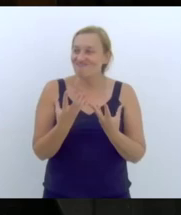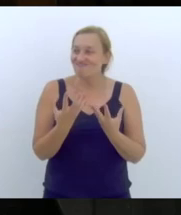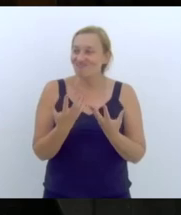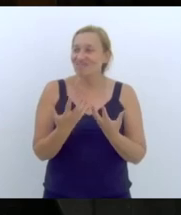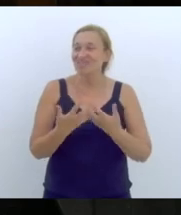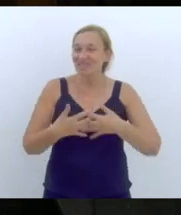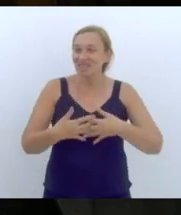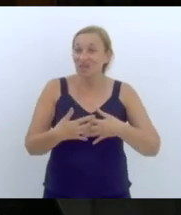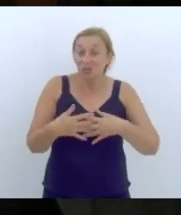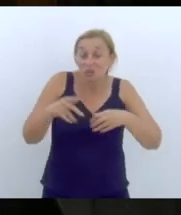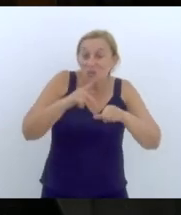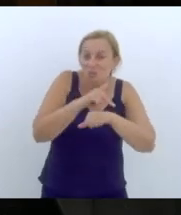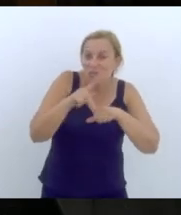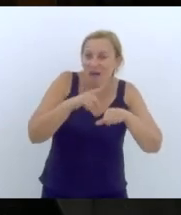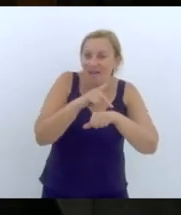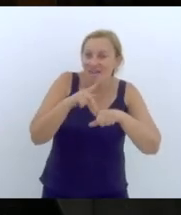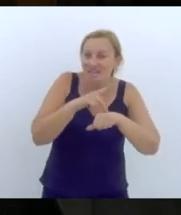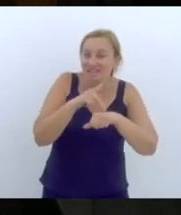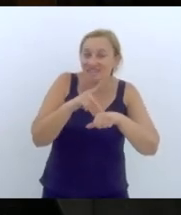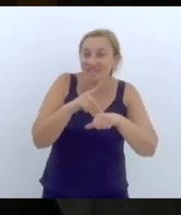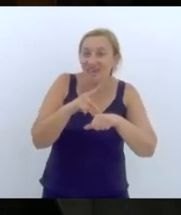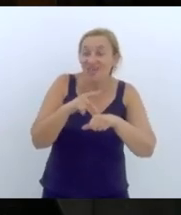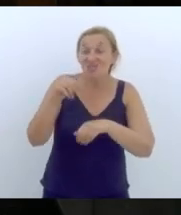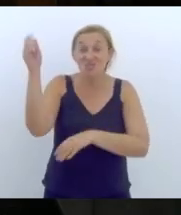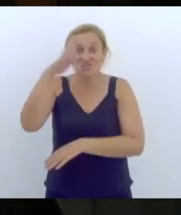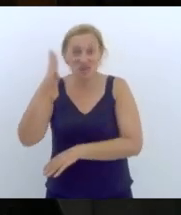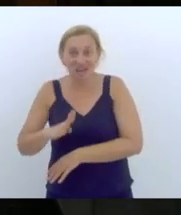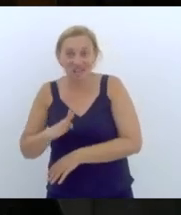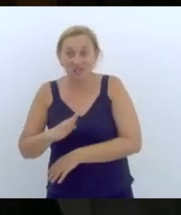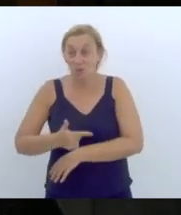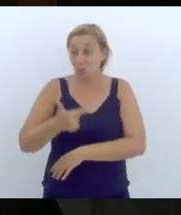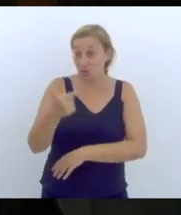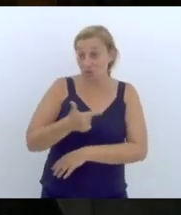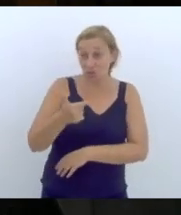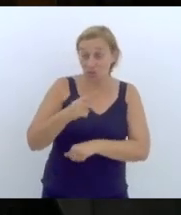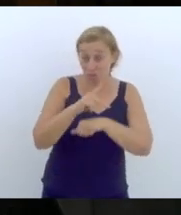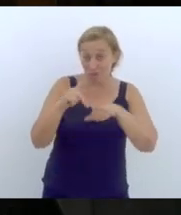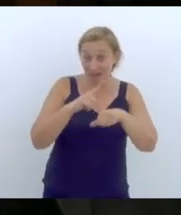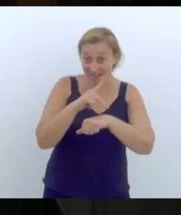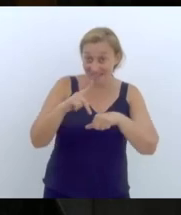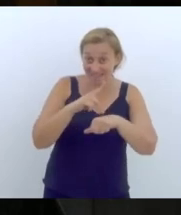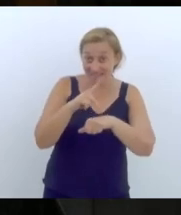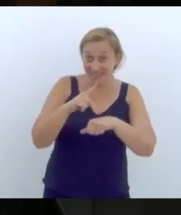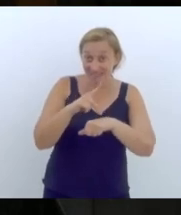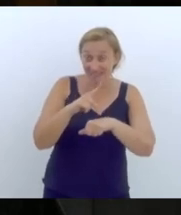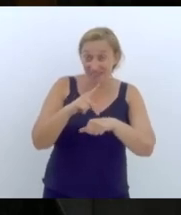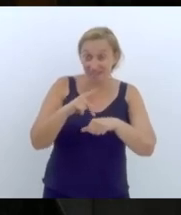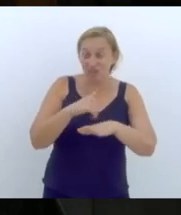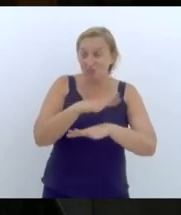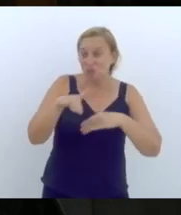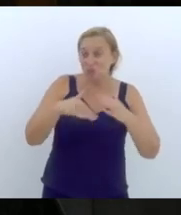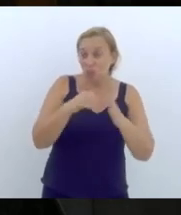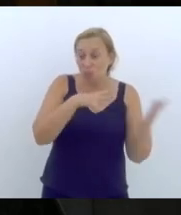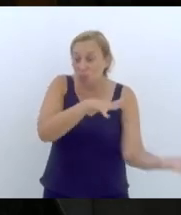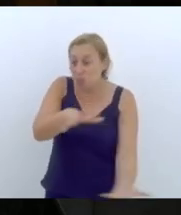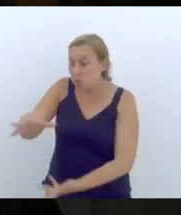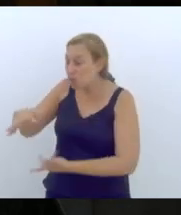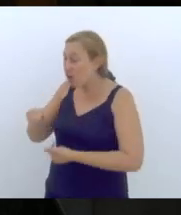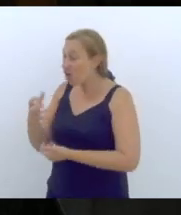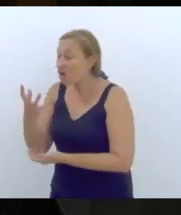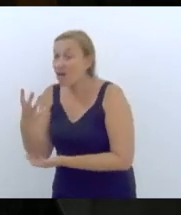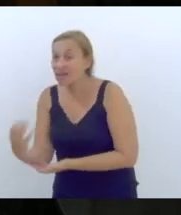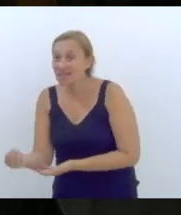do país, né, e o Brasil foi o segundo país, né, de todo o planeta Terra a receber